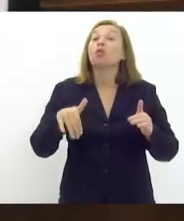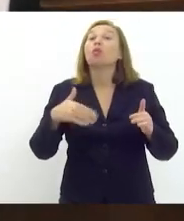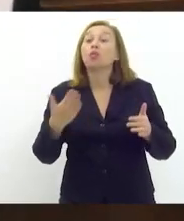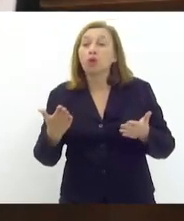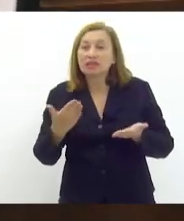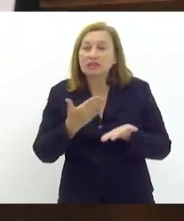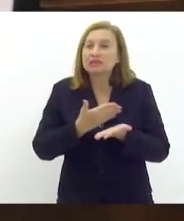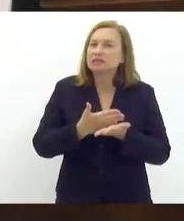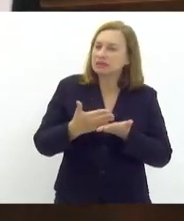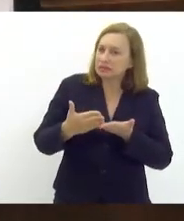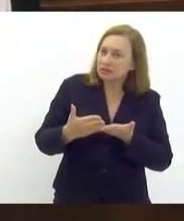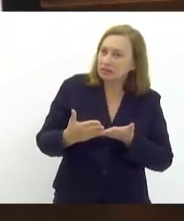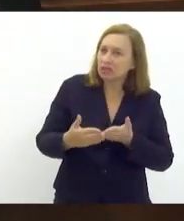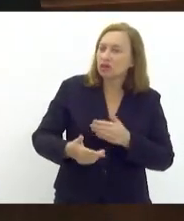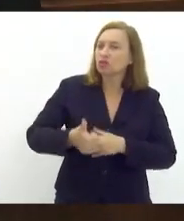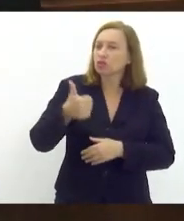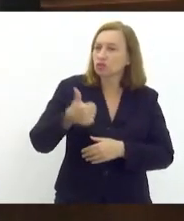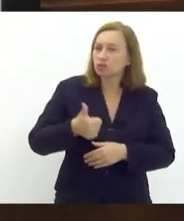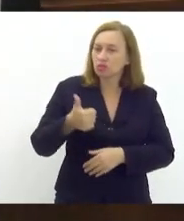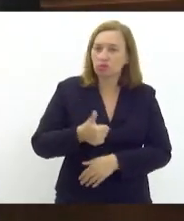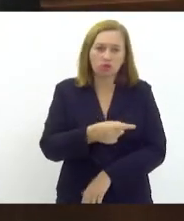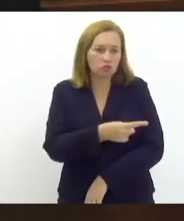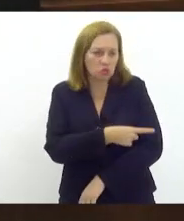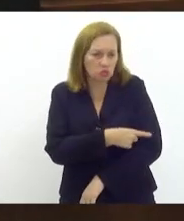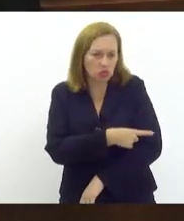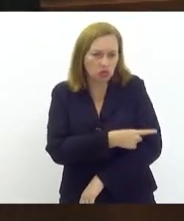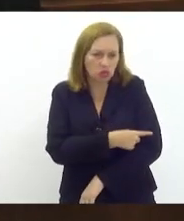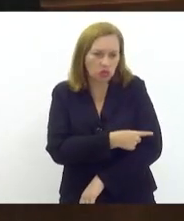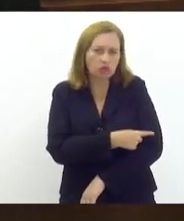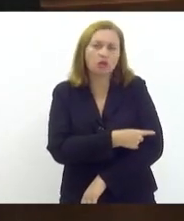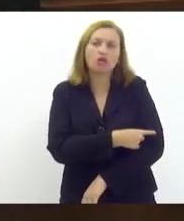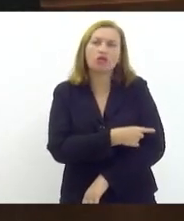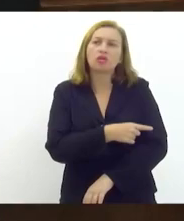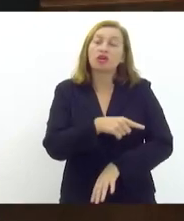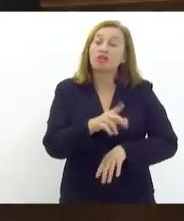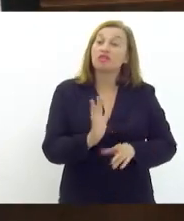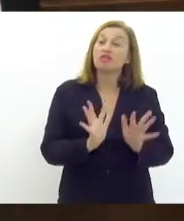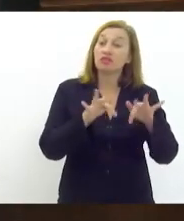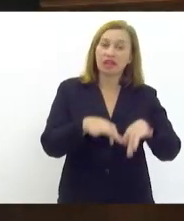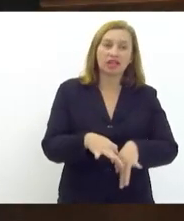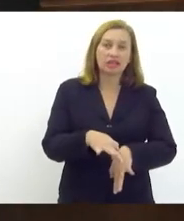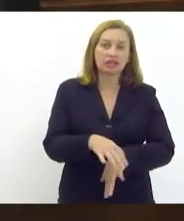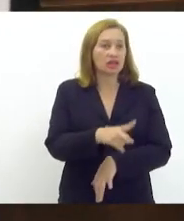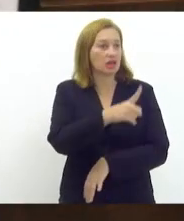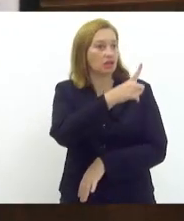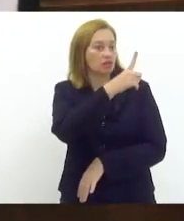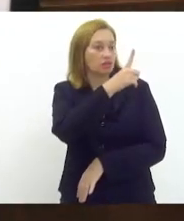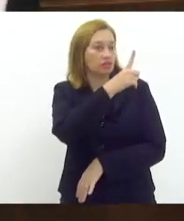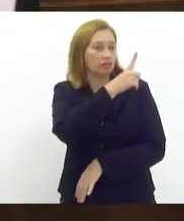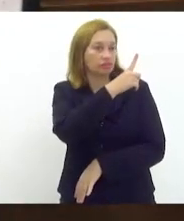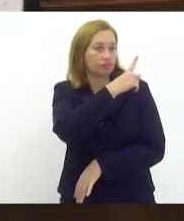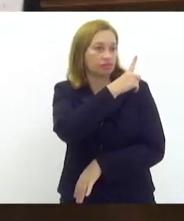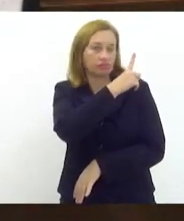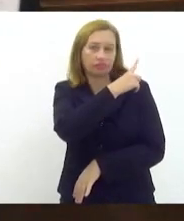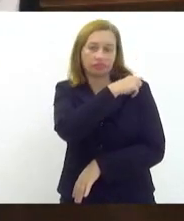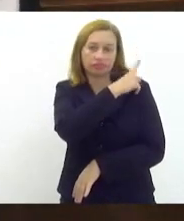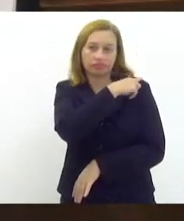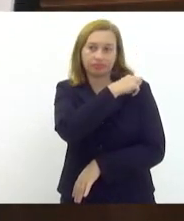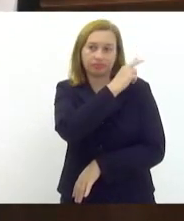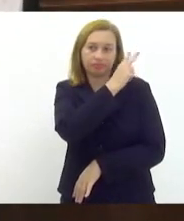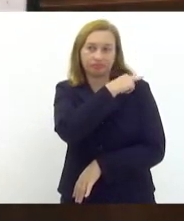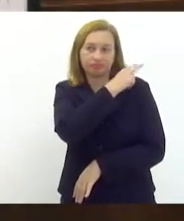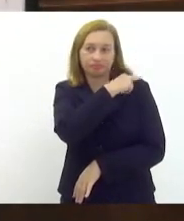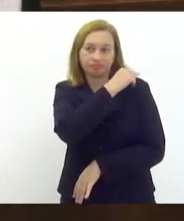fazer os primeiros anos do Ensino Fundamental conseguem concluir o ensino fundamental chegam na educação estadual no ensino médio